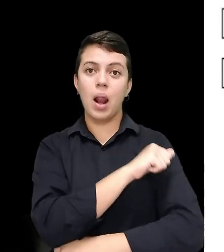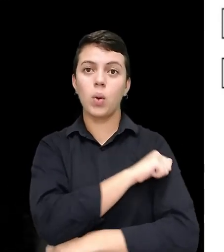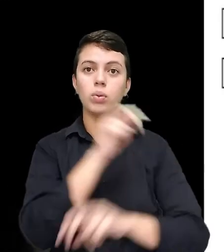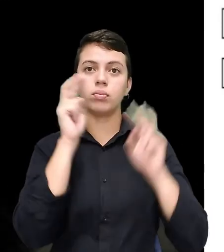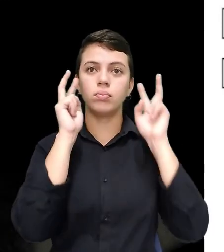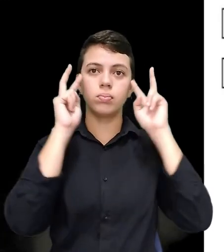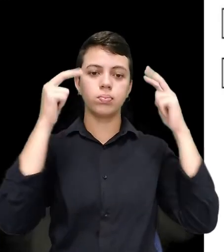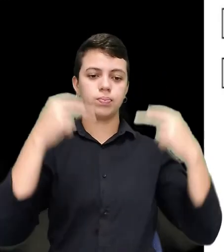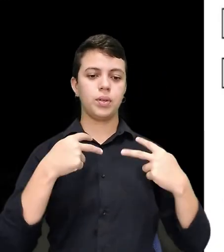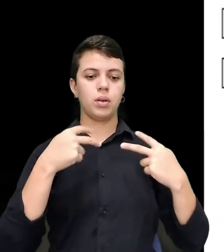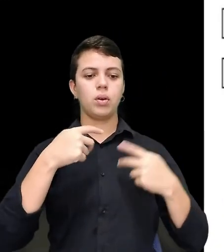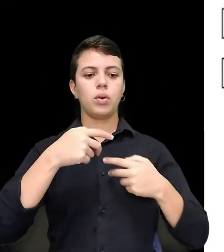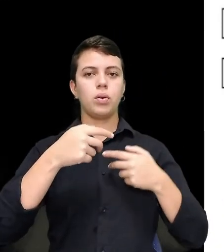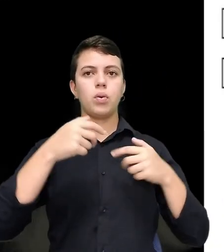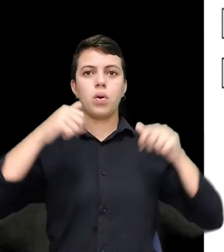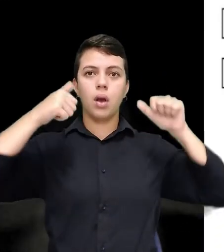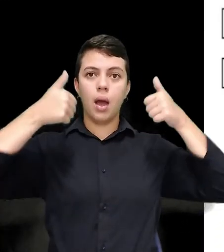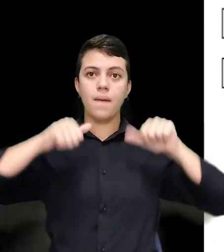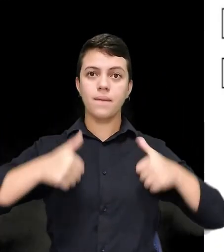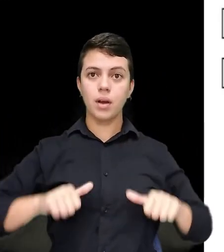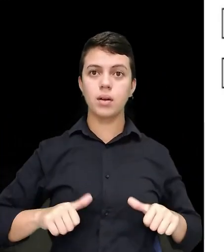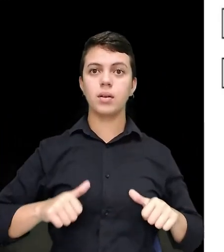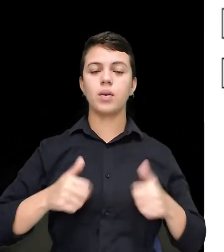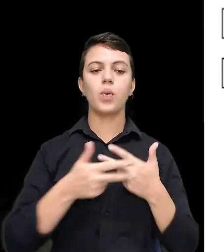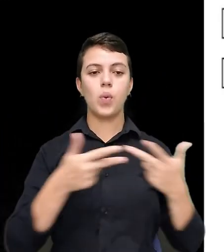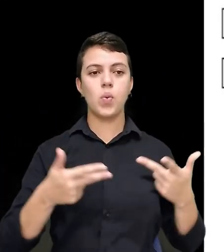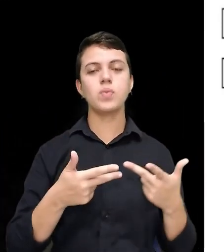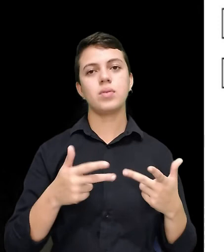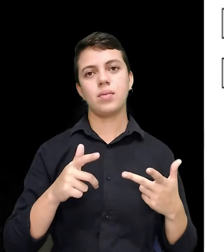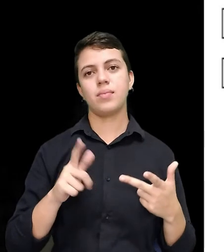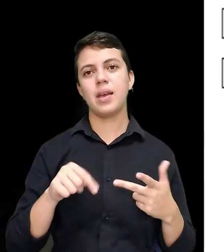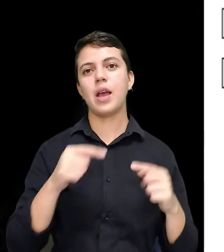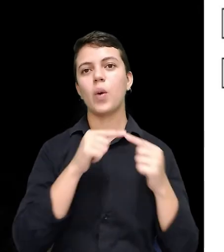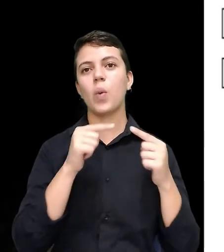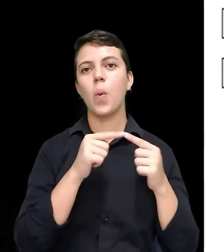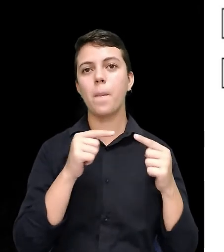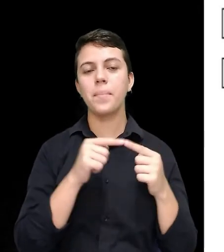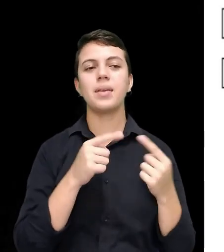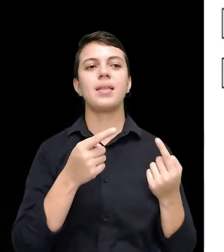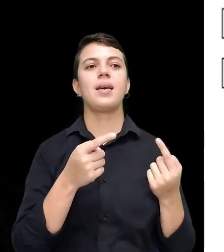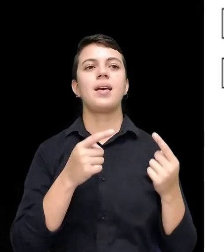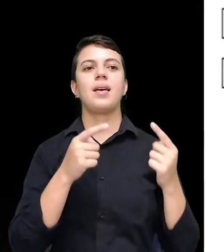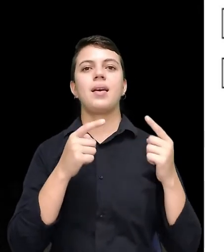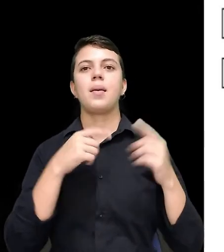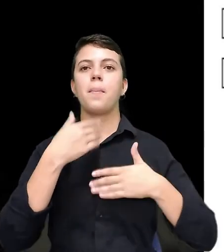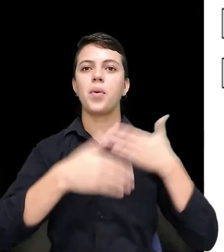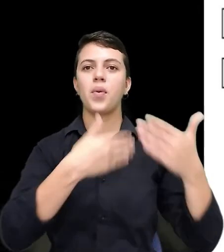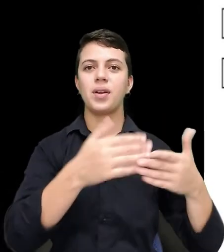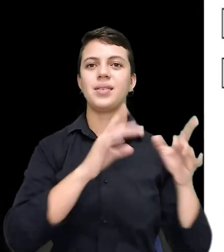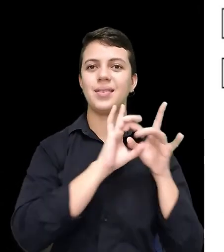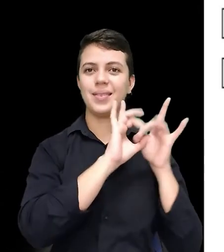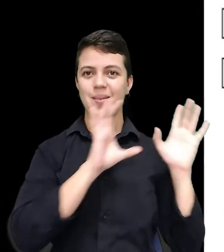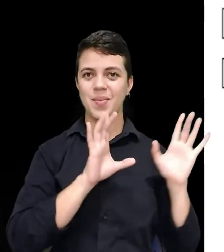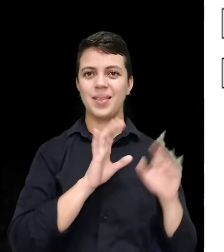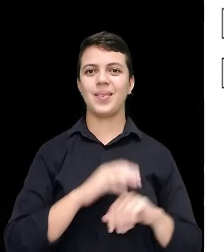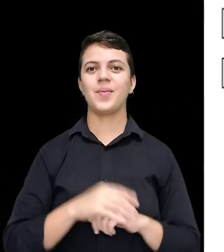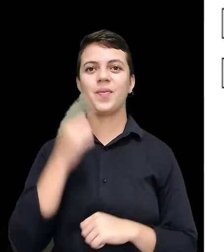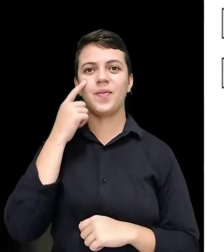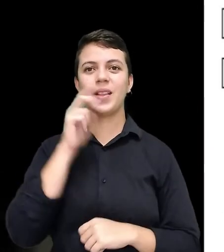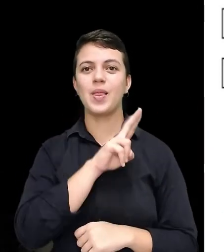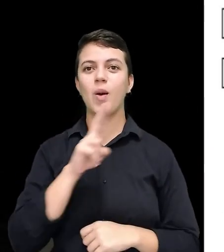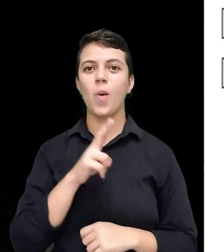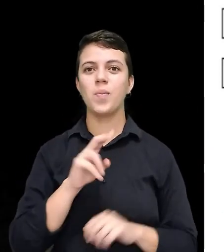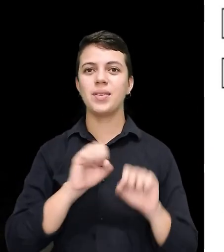Então, hoje, diante dos aspectos que temos, né, do nosso sistema, por exemplo, de ter essa necessidade de uma avaliação, de uma